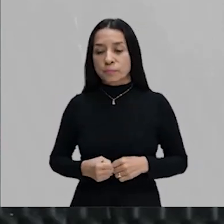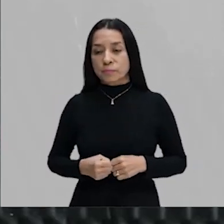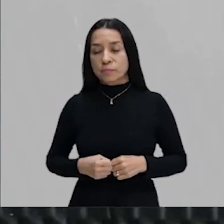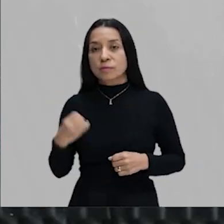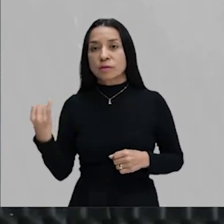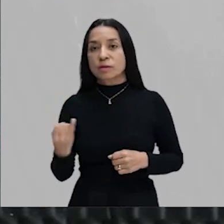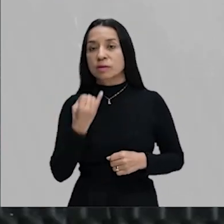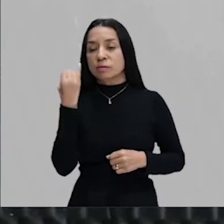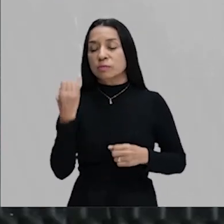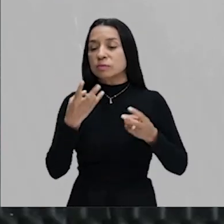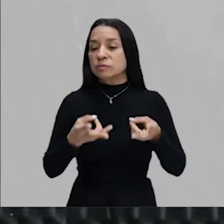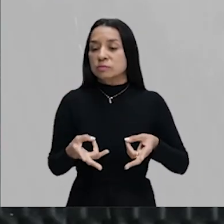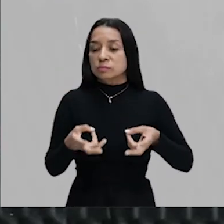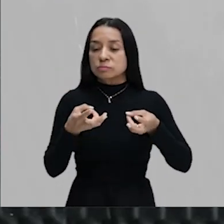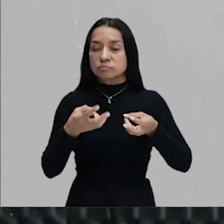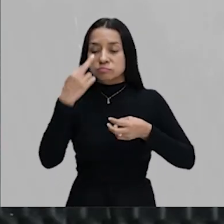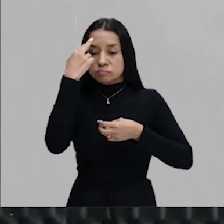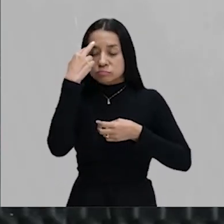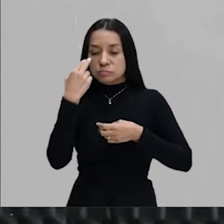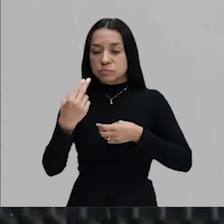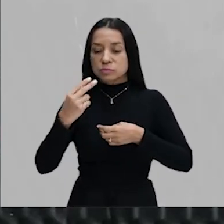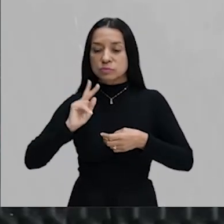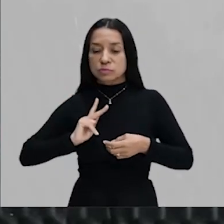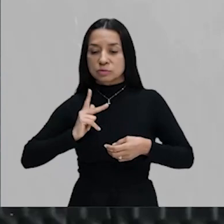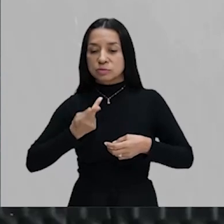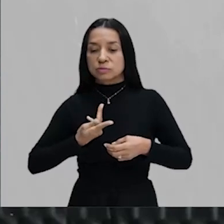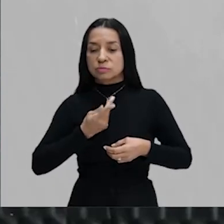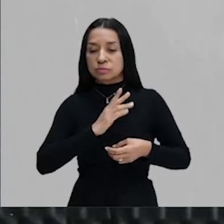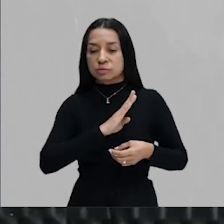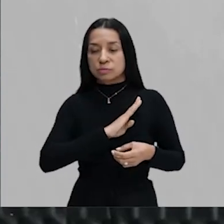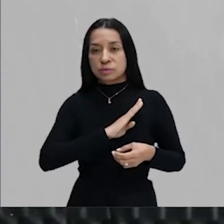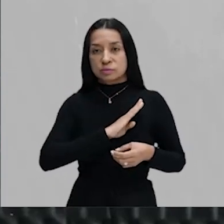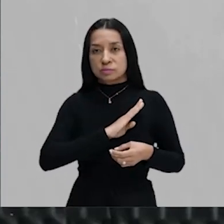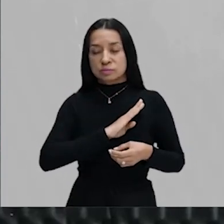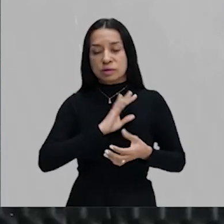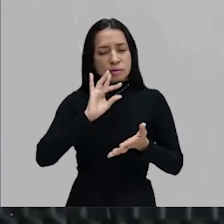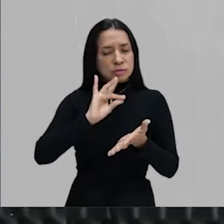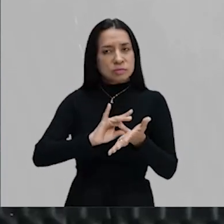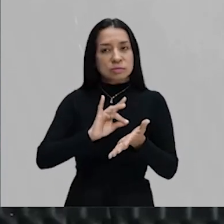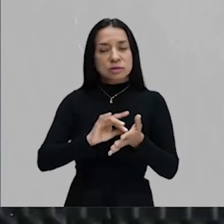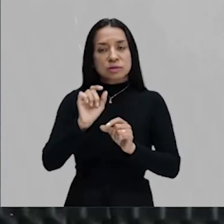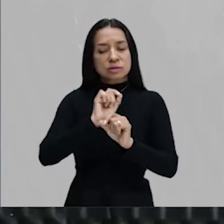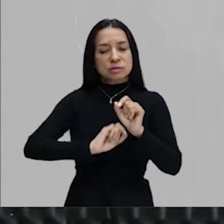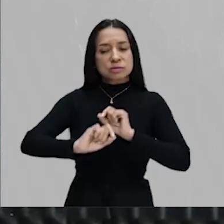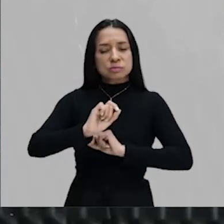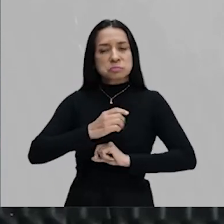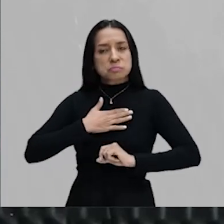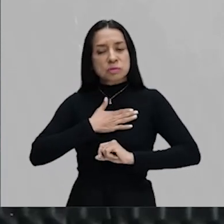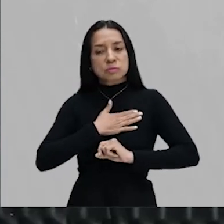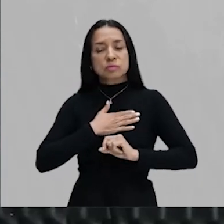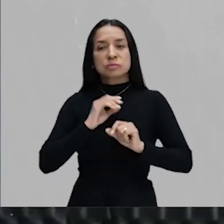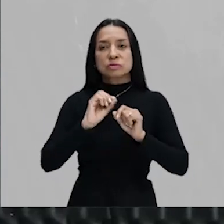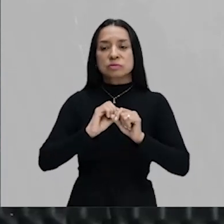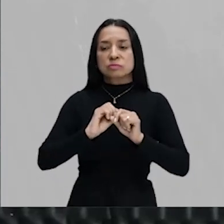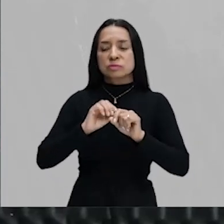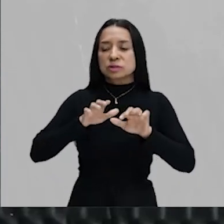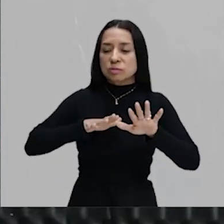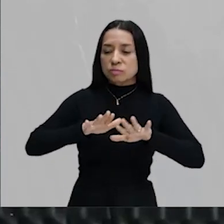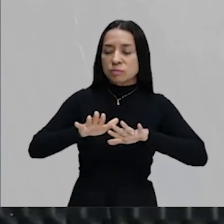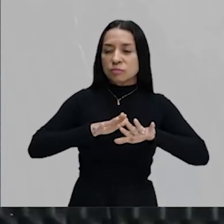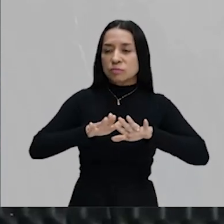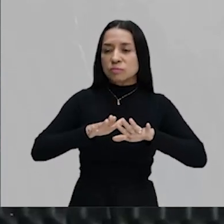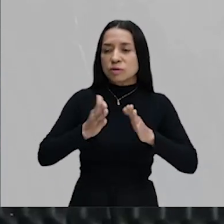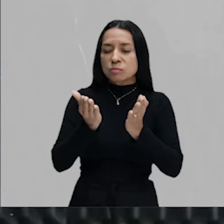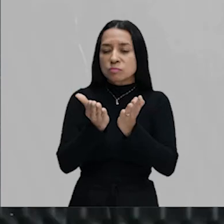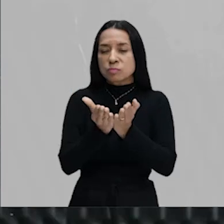na história dos hebreus, na verdade, para quem gosta de fazer aquele movimento